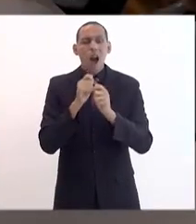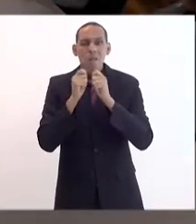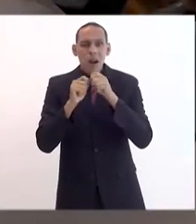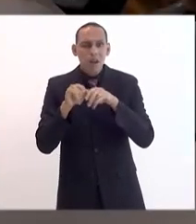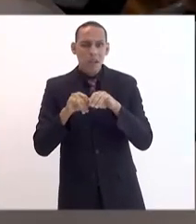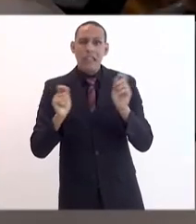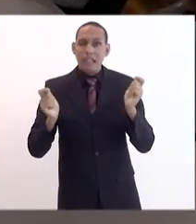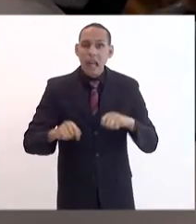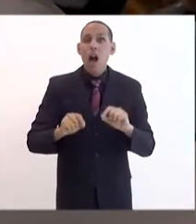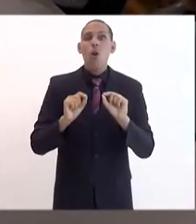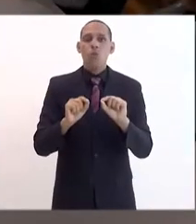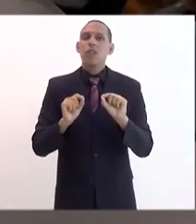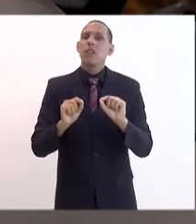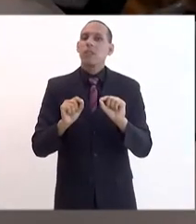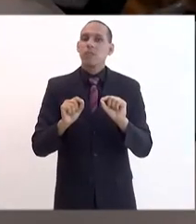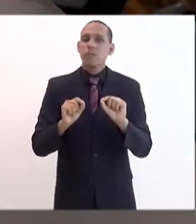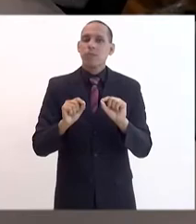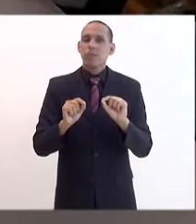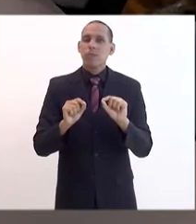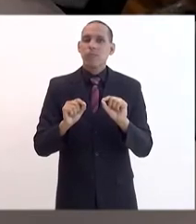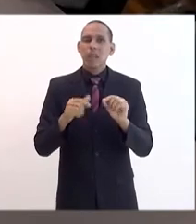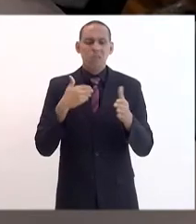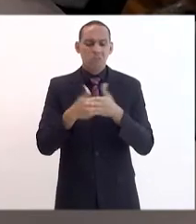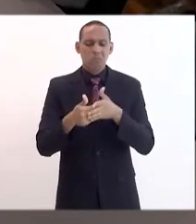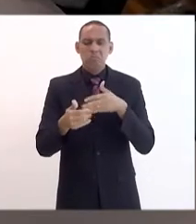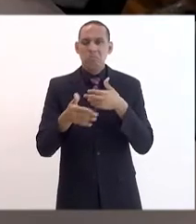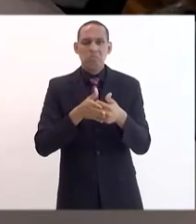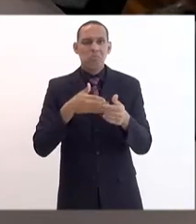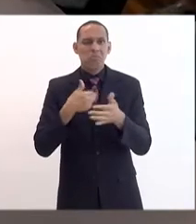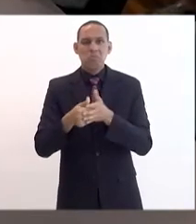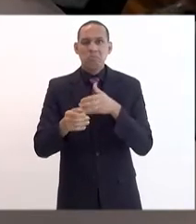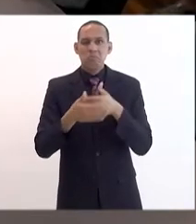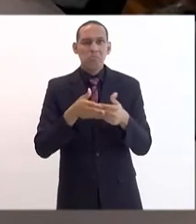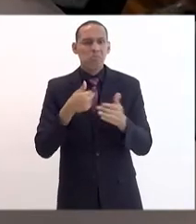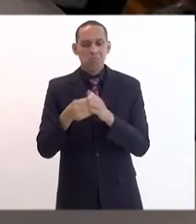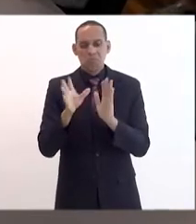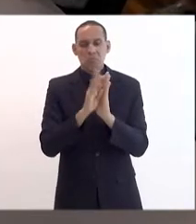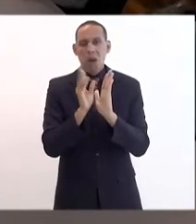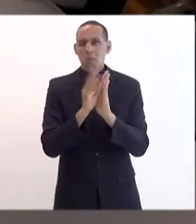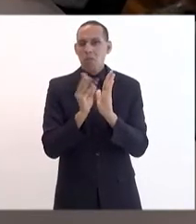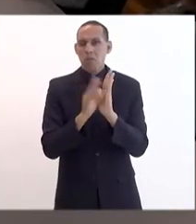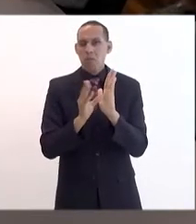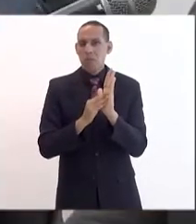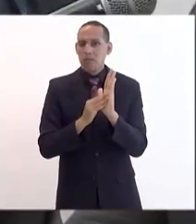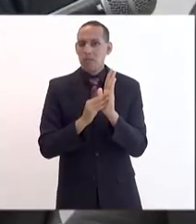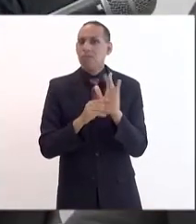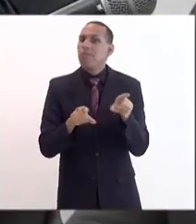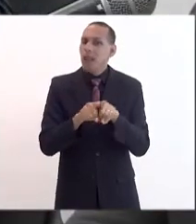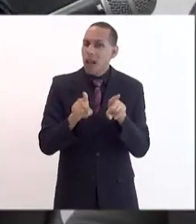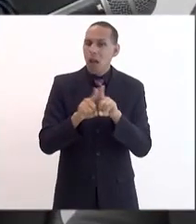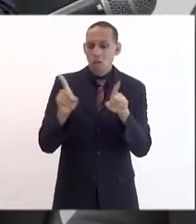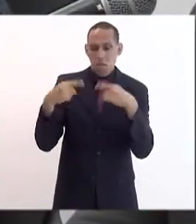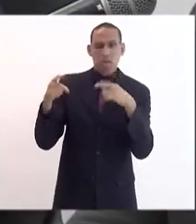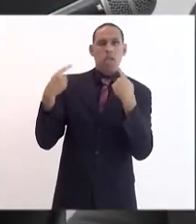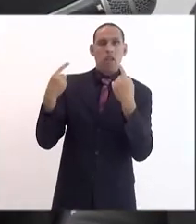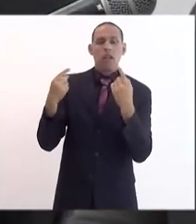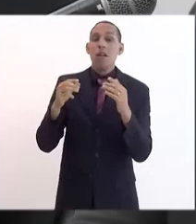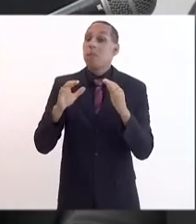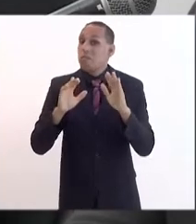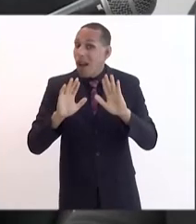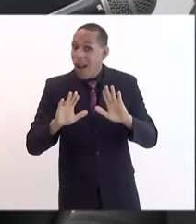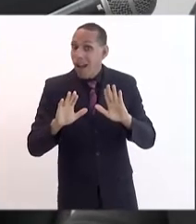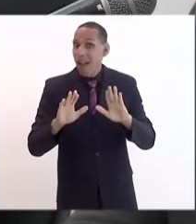permite, repito, todo tipo de conteúdo, mesmo aqueles que nos criticam. Agora,